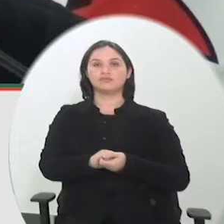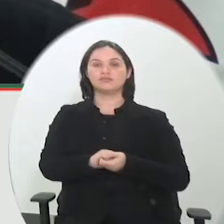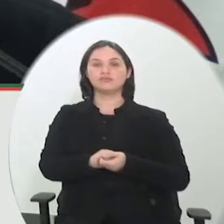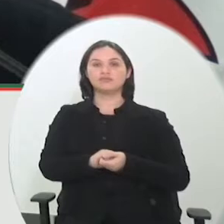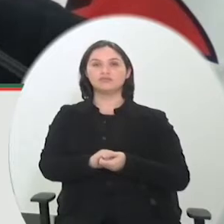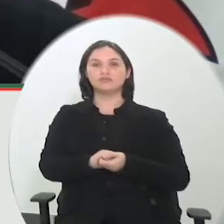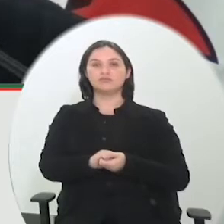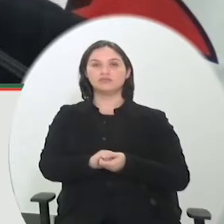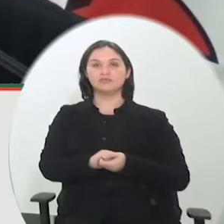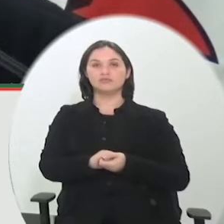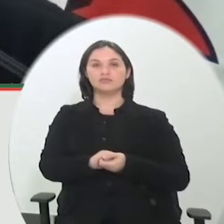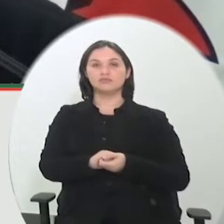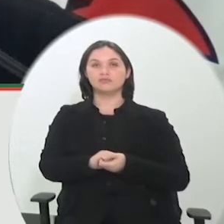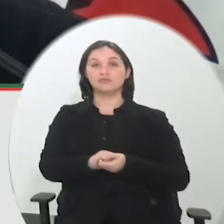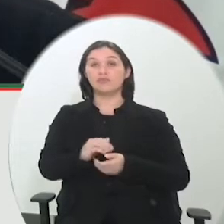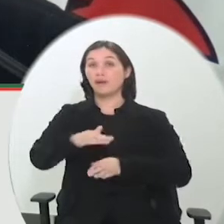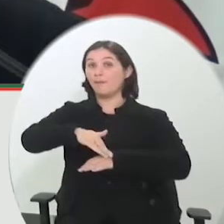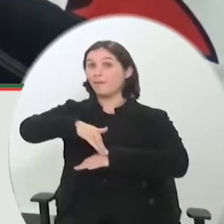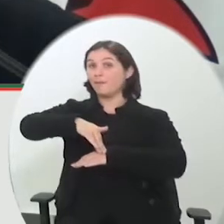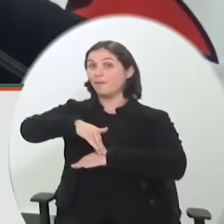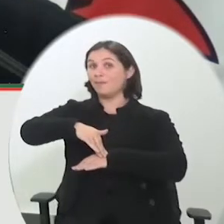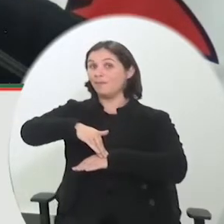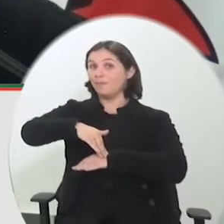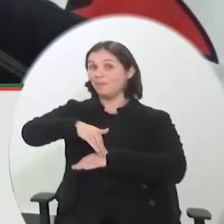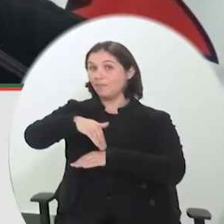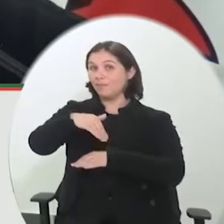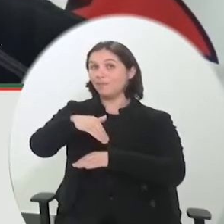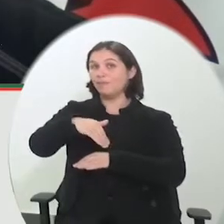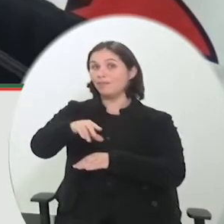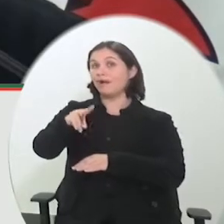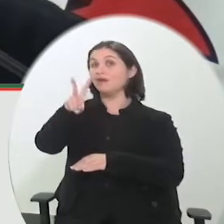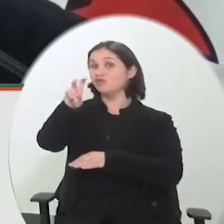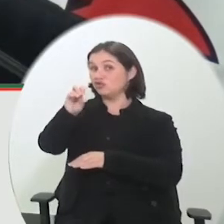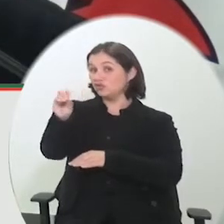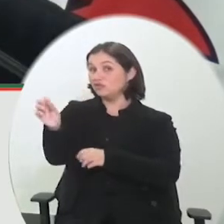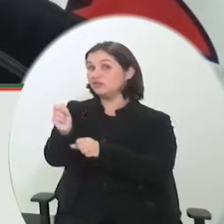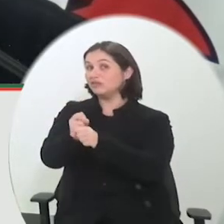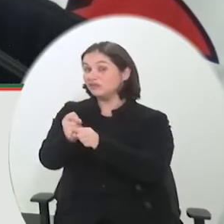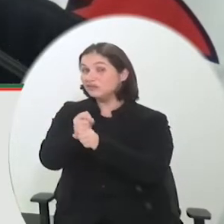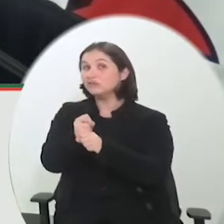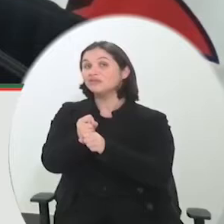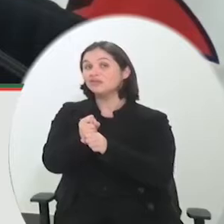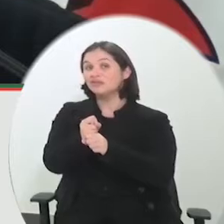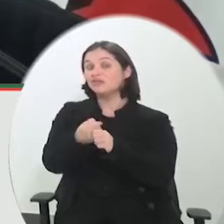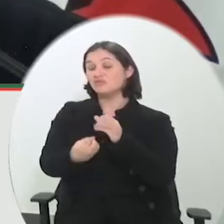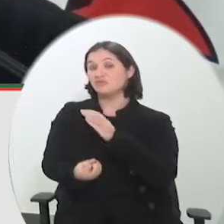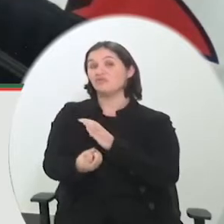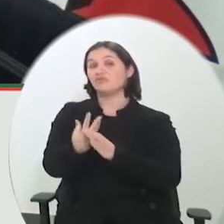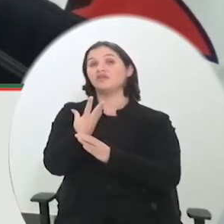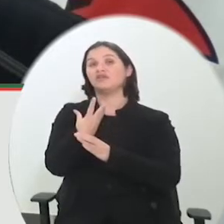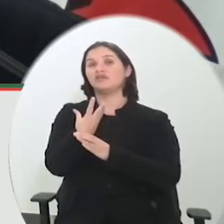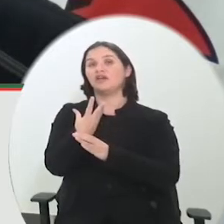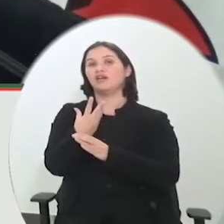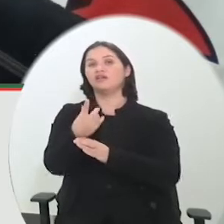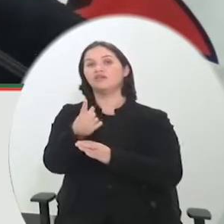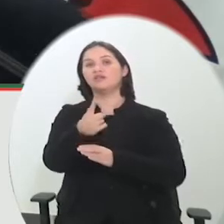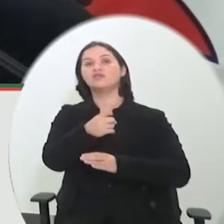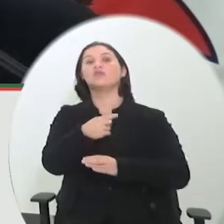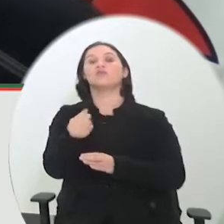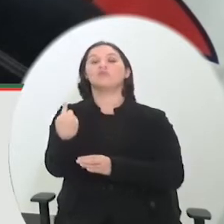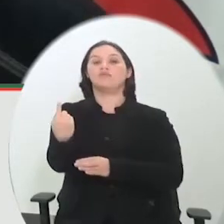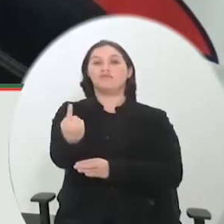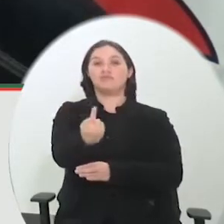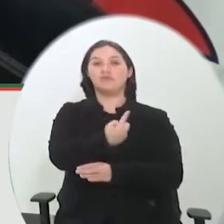de 2 séculos de existência, amargamos algumas derrotas institucionais, mas, sobretudo,